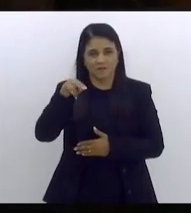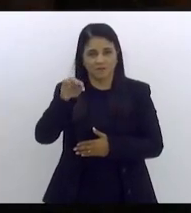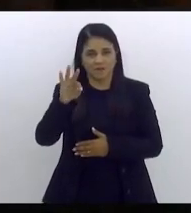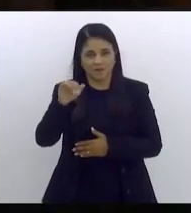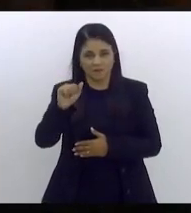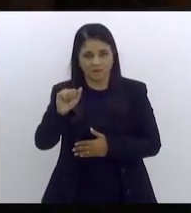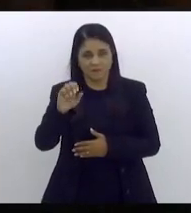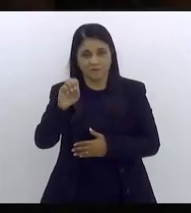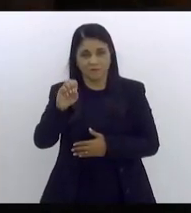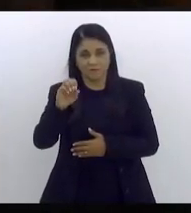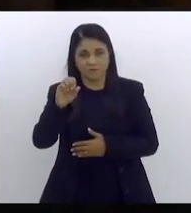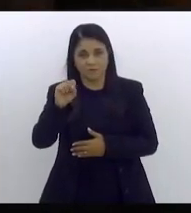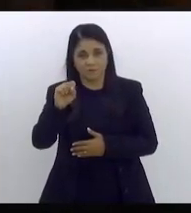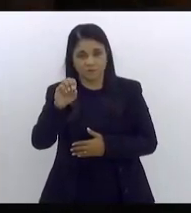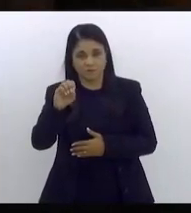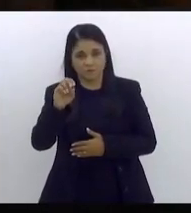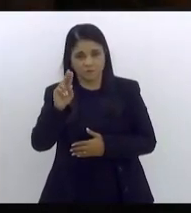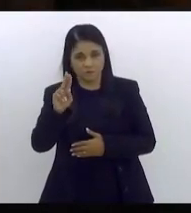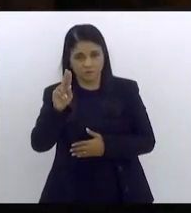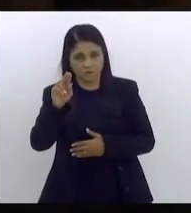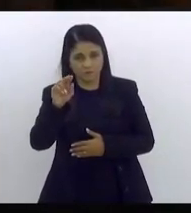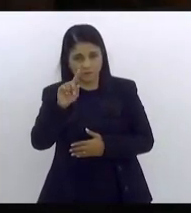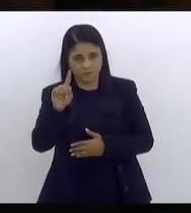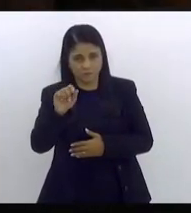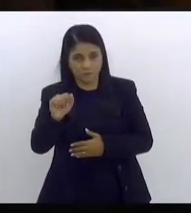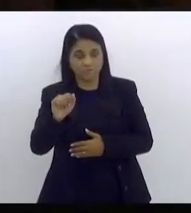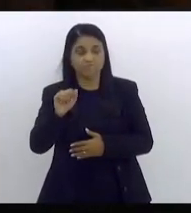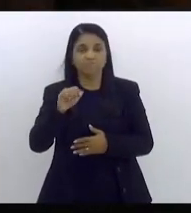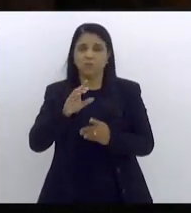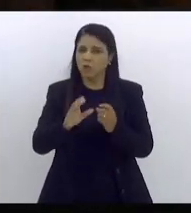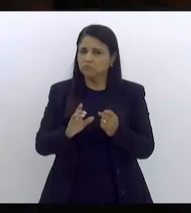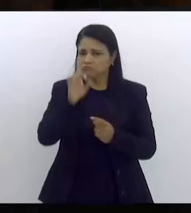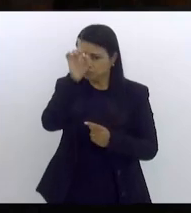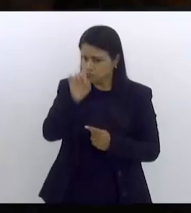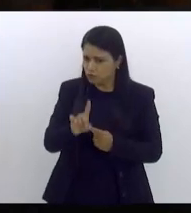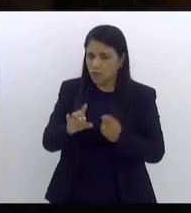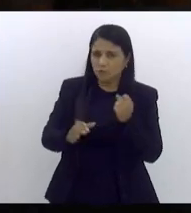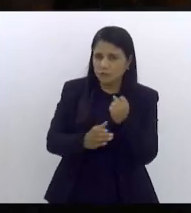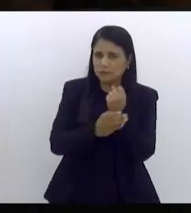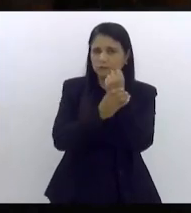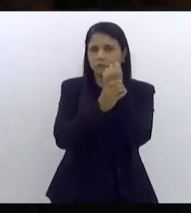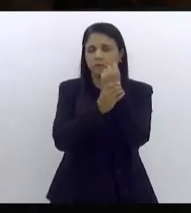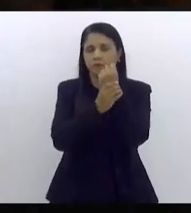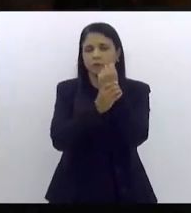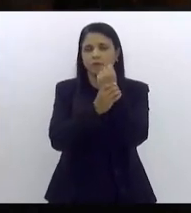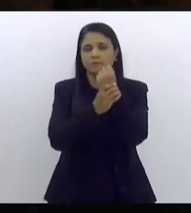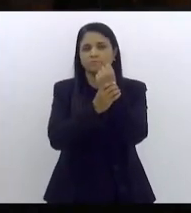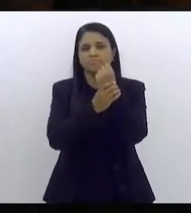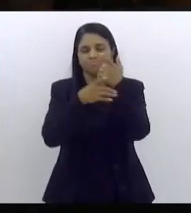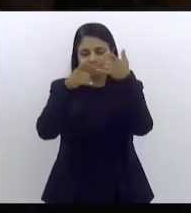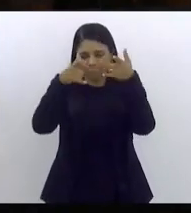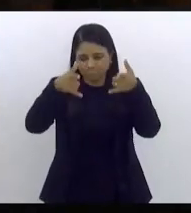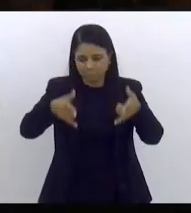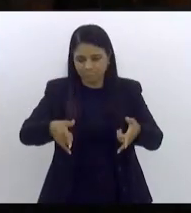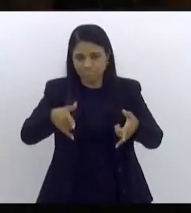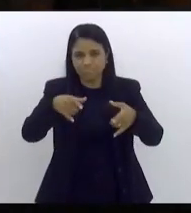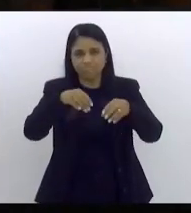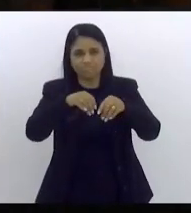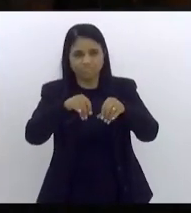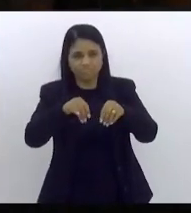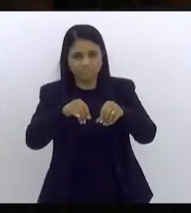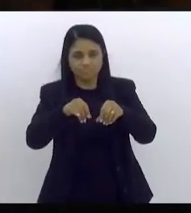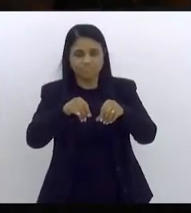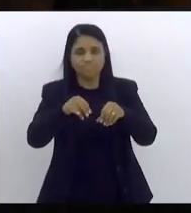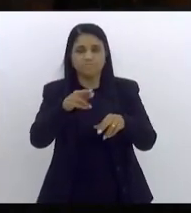que assegura o direito à realização de ritual fúnebre aos praticantes de religiões de